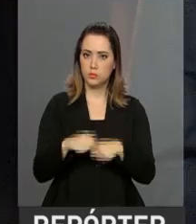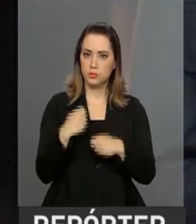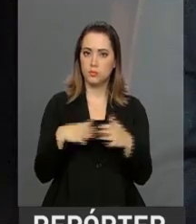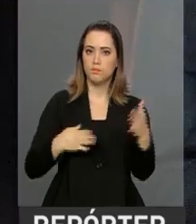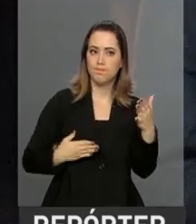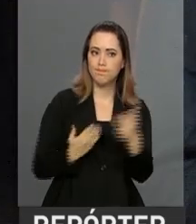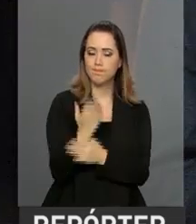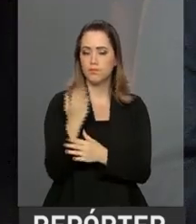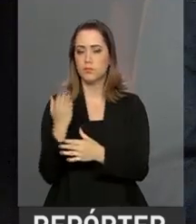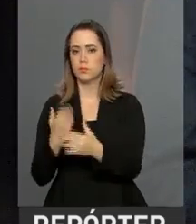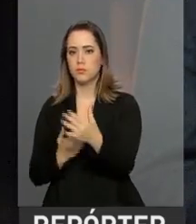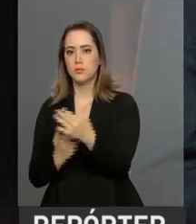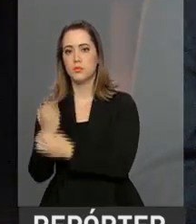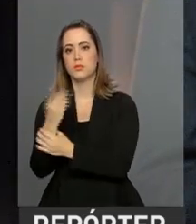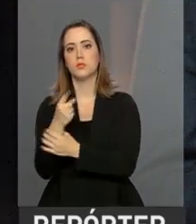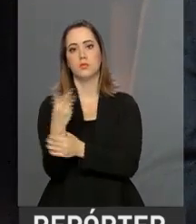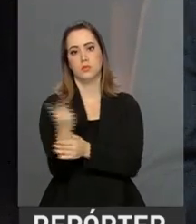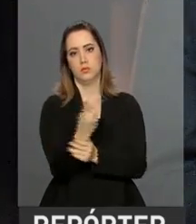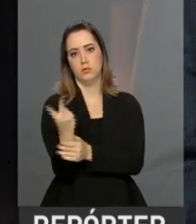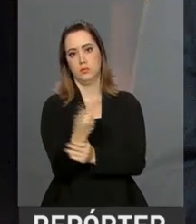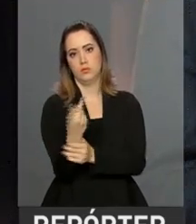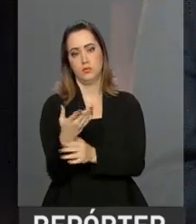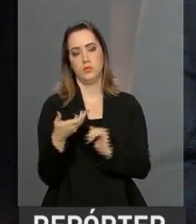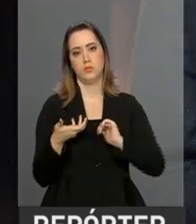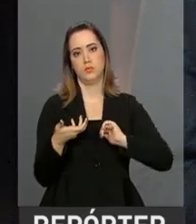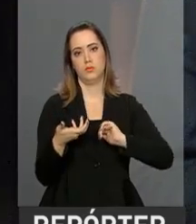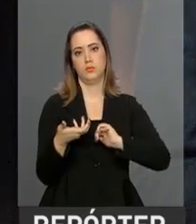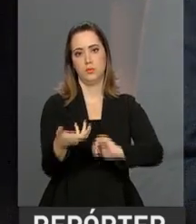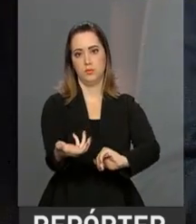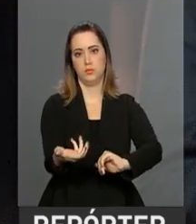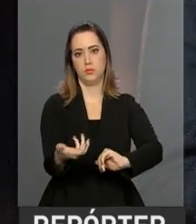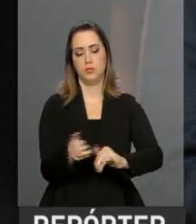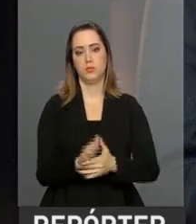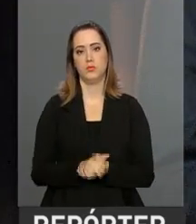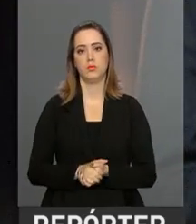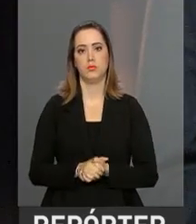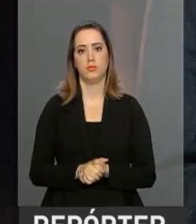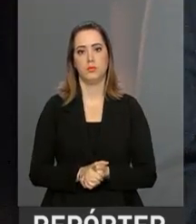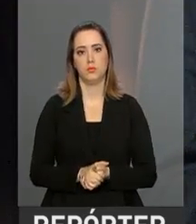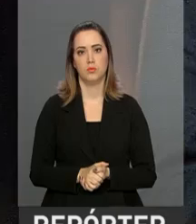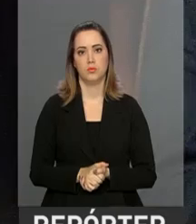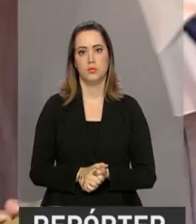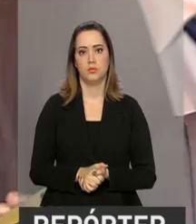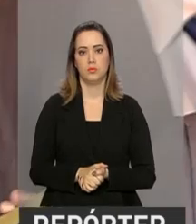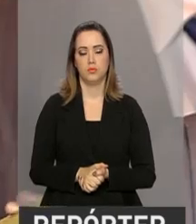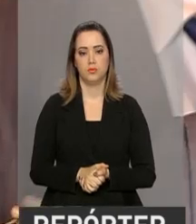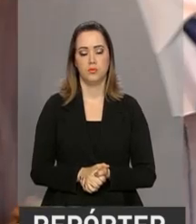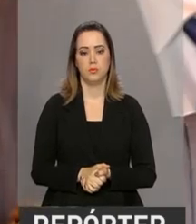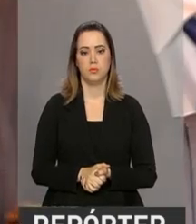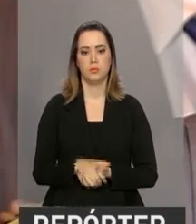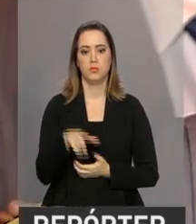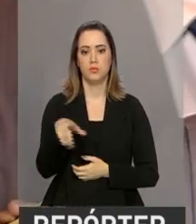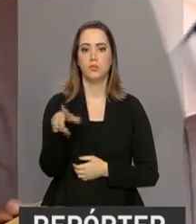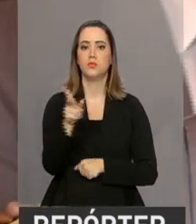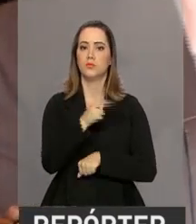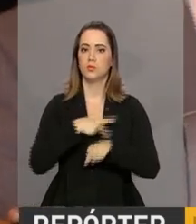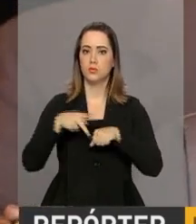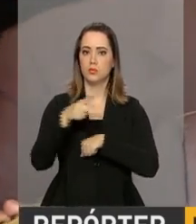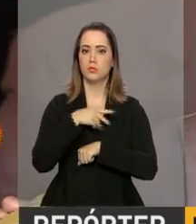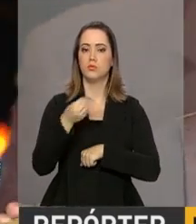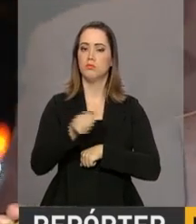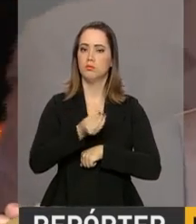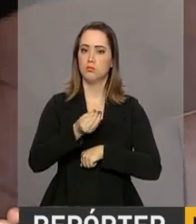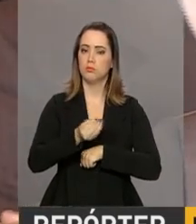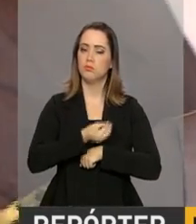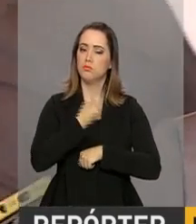aprovada numa sessão conjunta entre deputados e senadores no Congresso Nacional o país vive esse bom